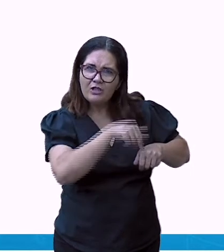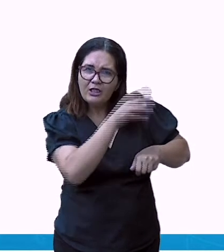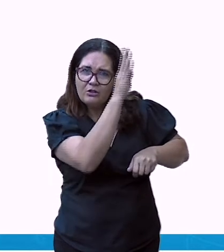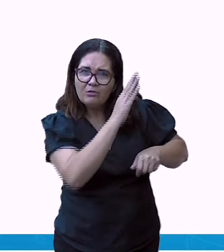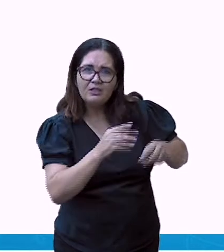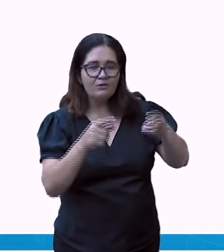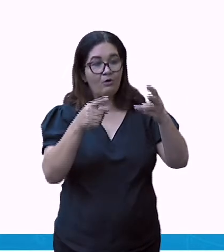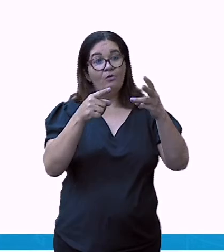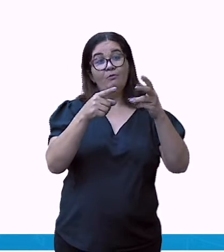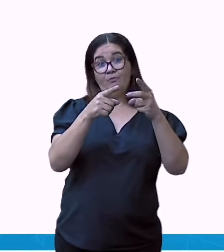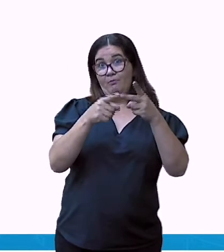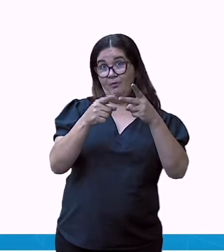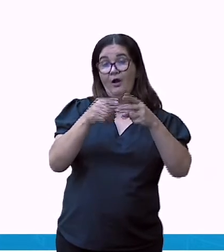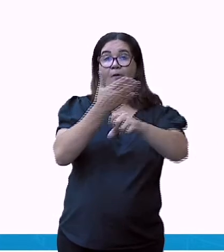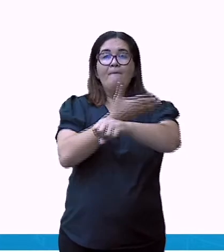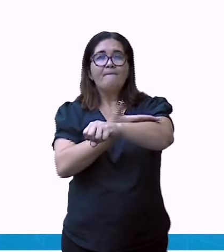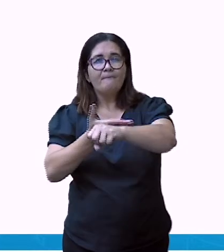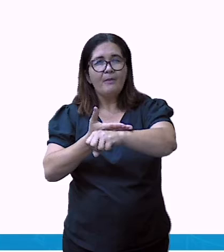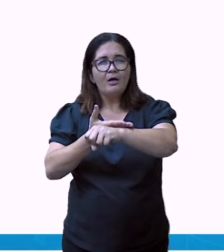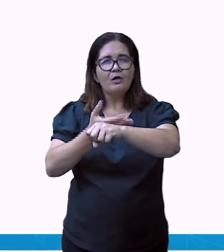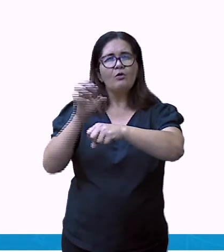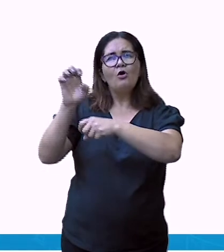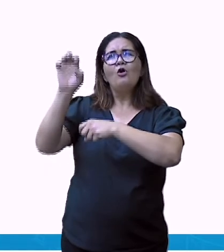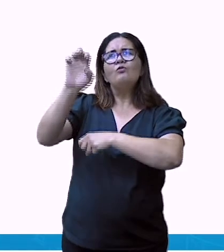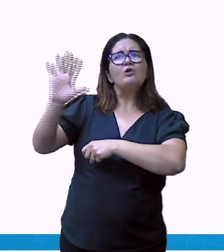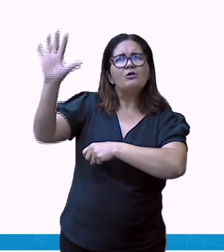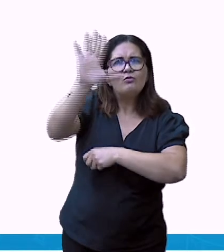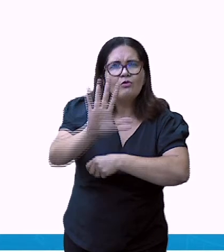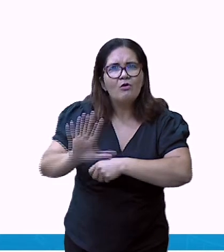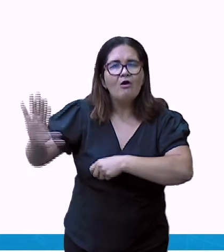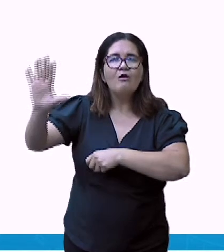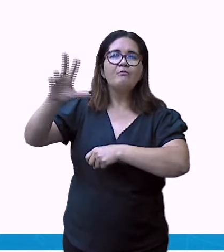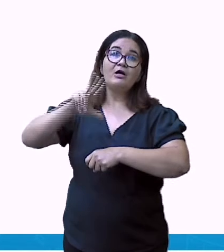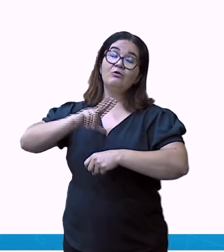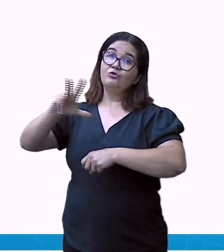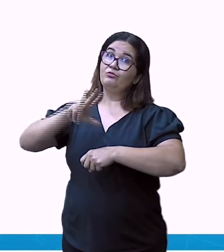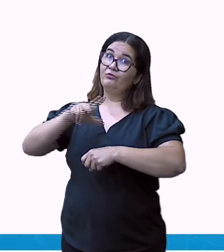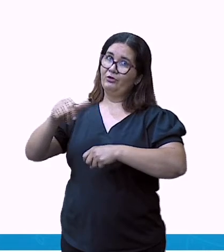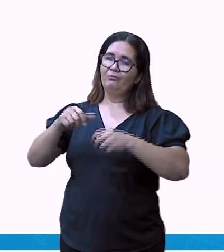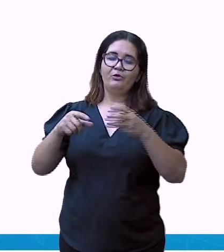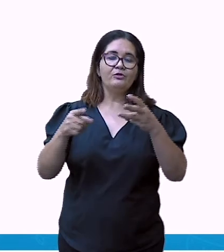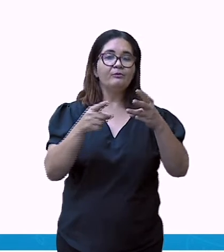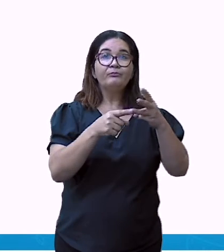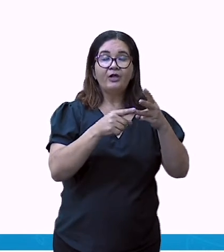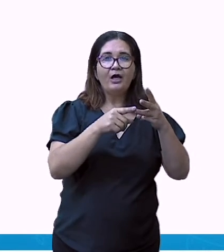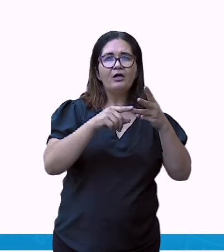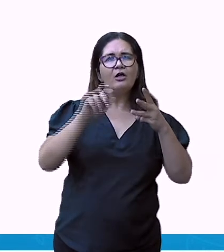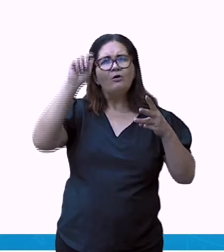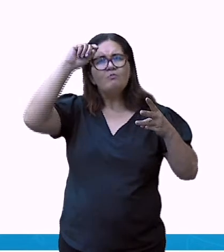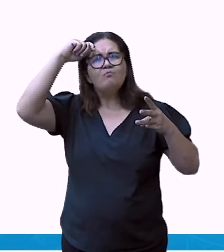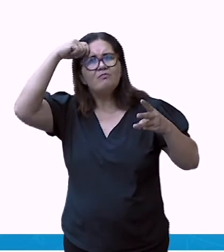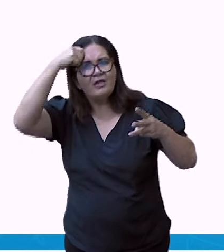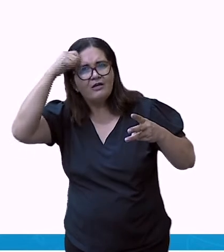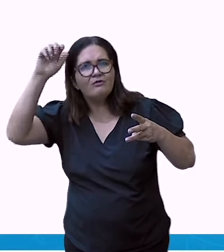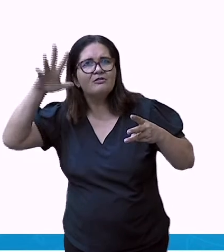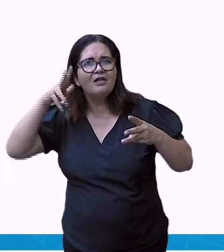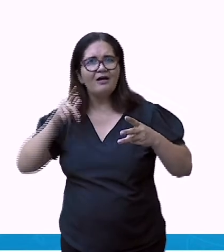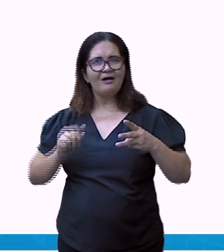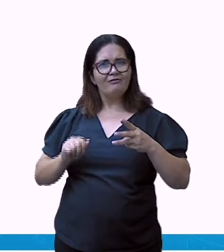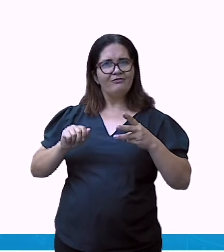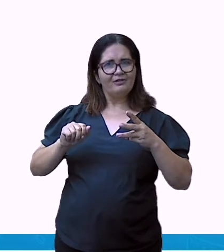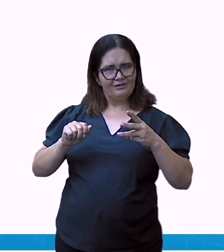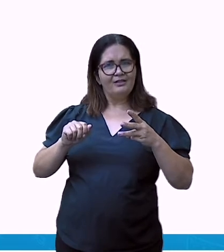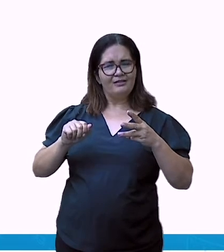os europeus, principalmente os portugueses; negros, africanos, trazidos